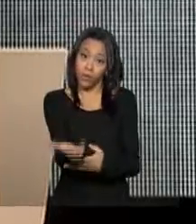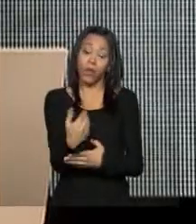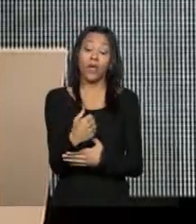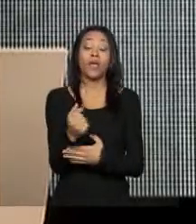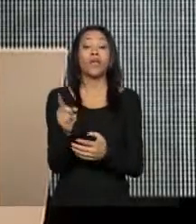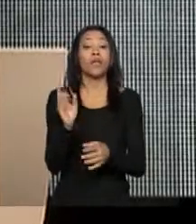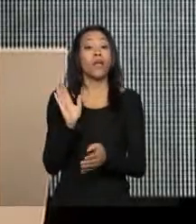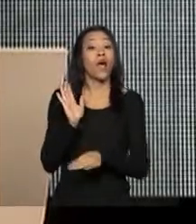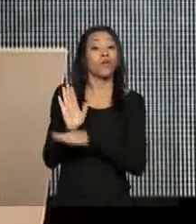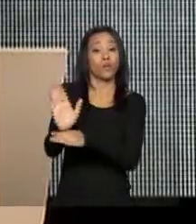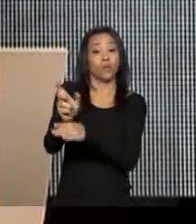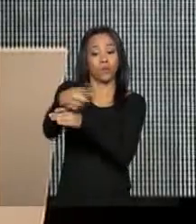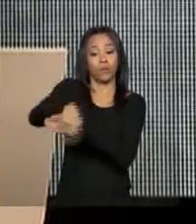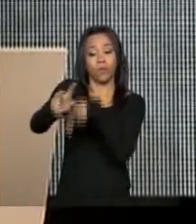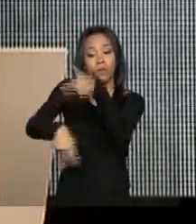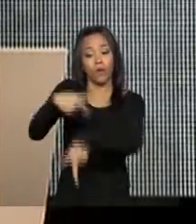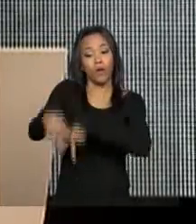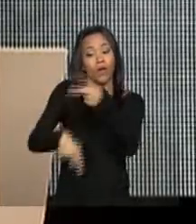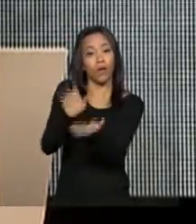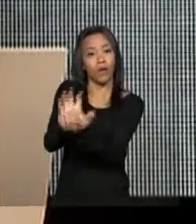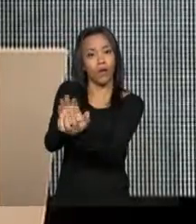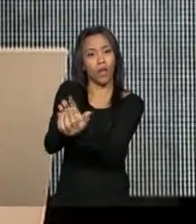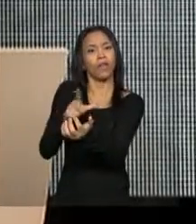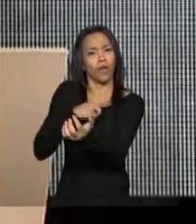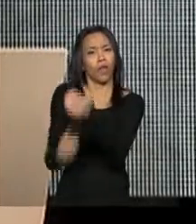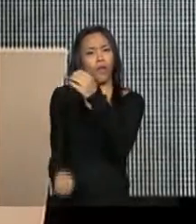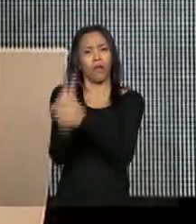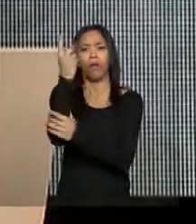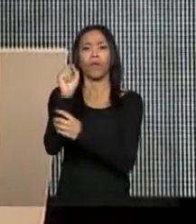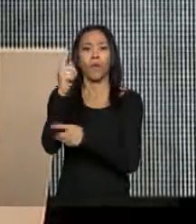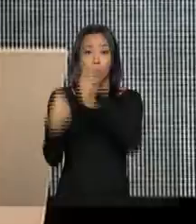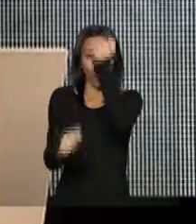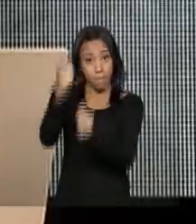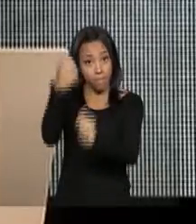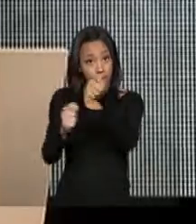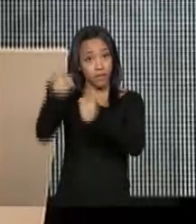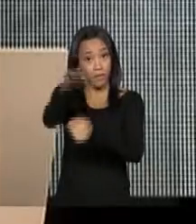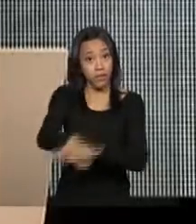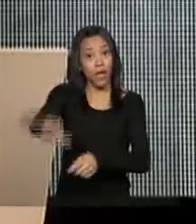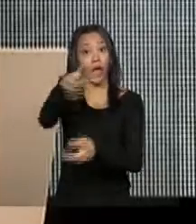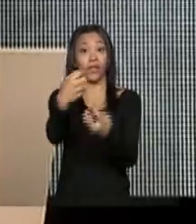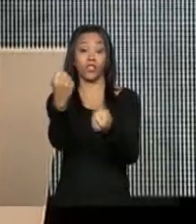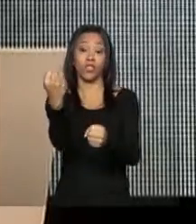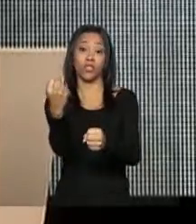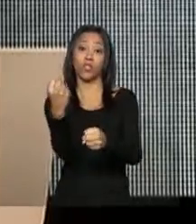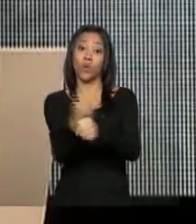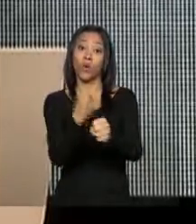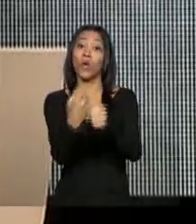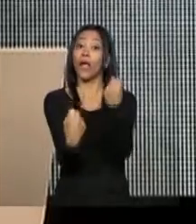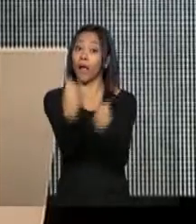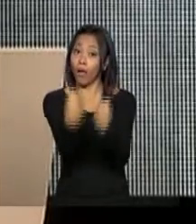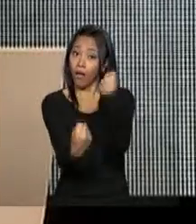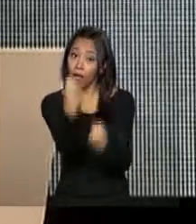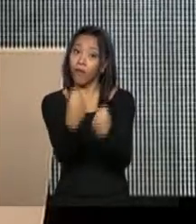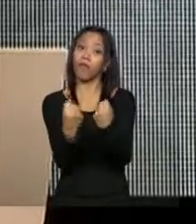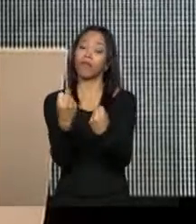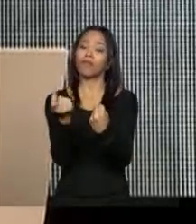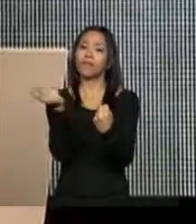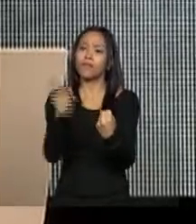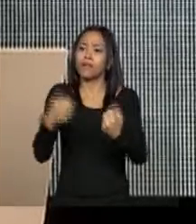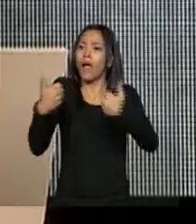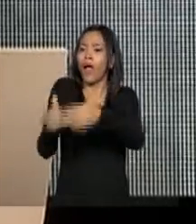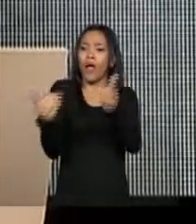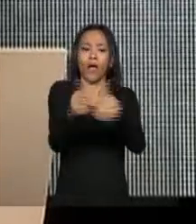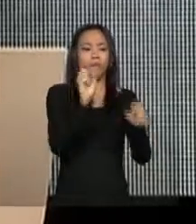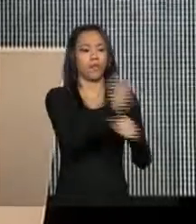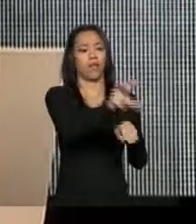de Pernambuco passe a ter aqui um polo industrial automotivo de imenso impacto para a geração de emprego